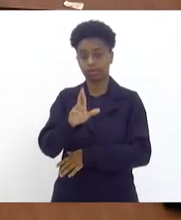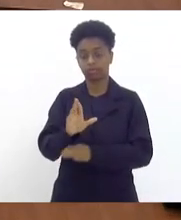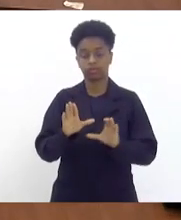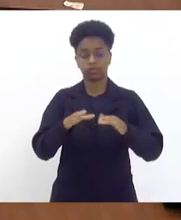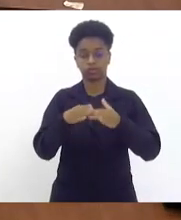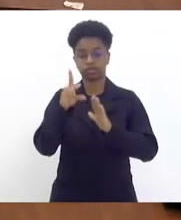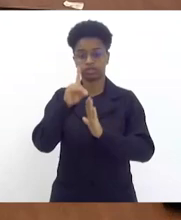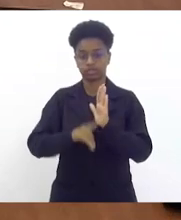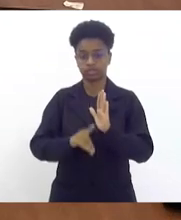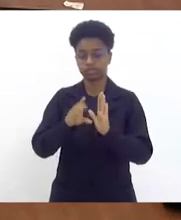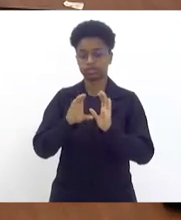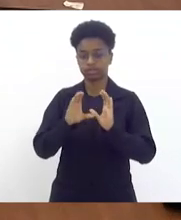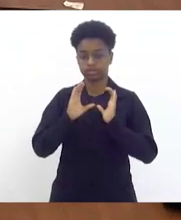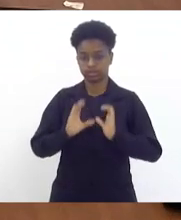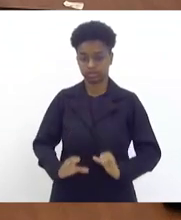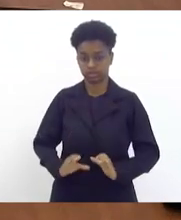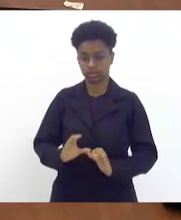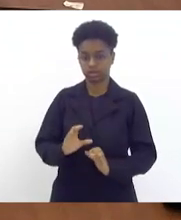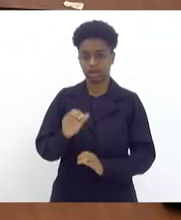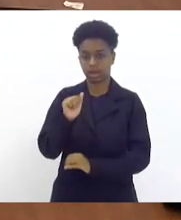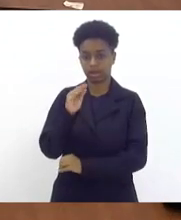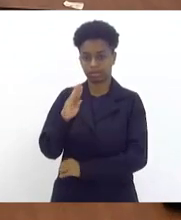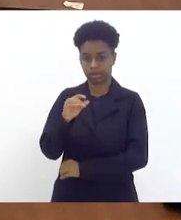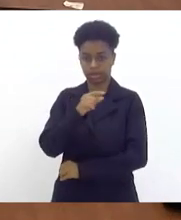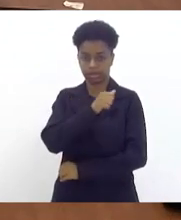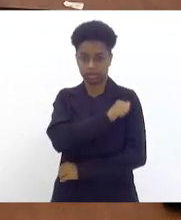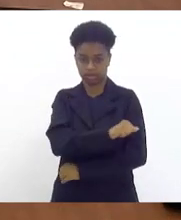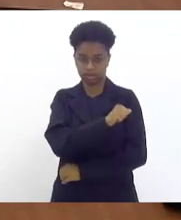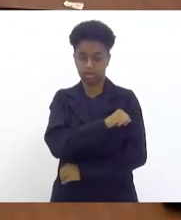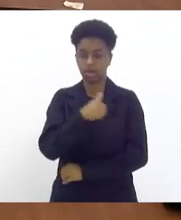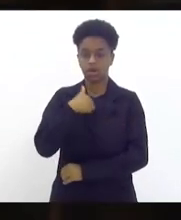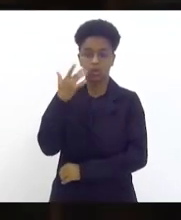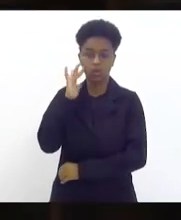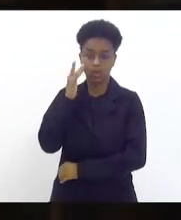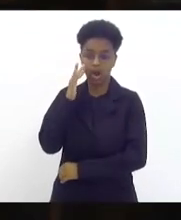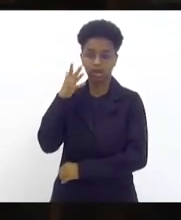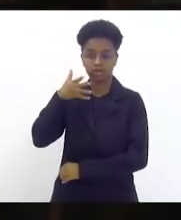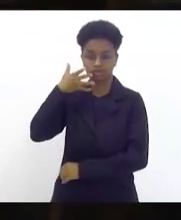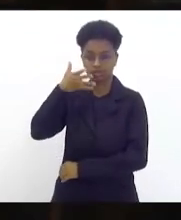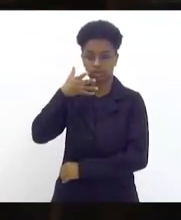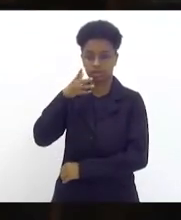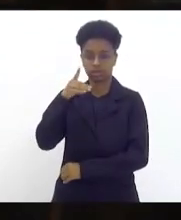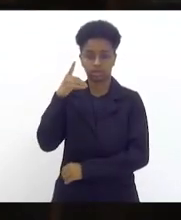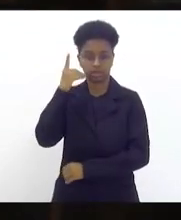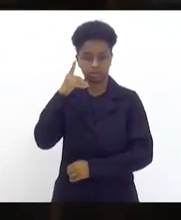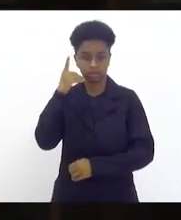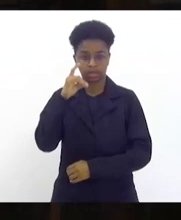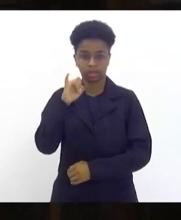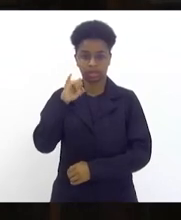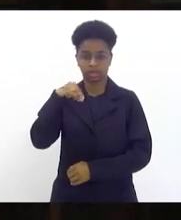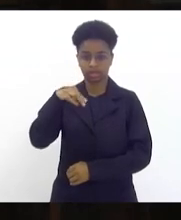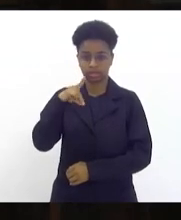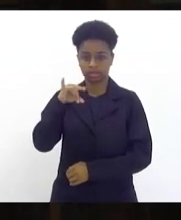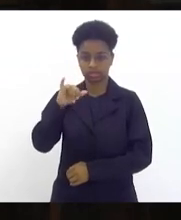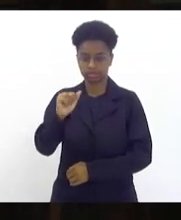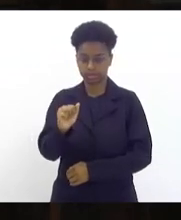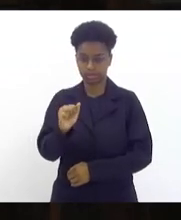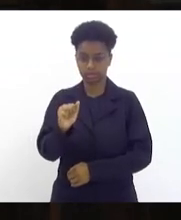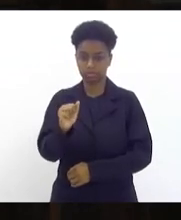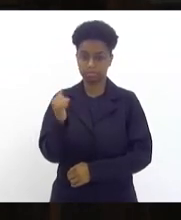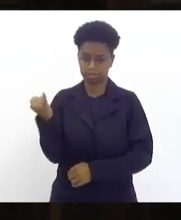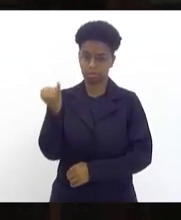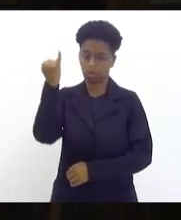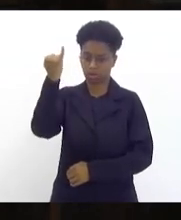à cidadania da OAB RJ e achei a palavra da deputada índia é muito